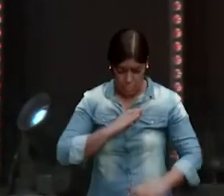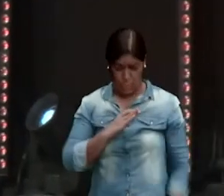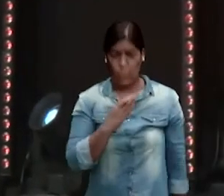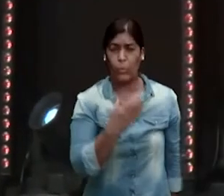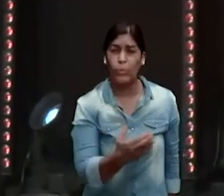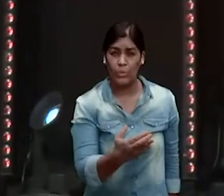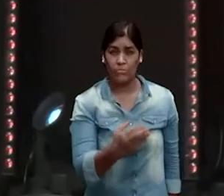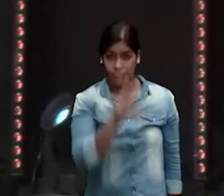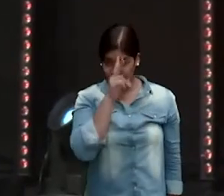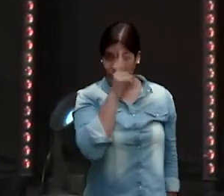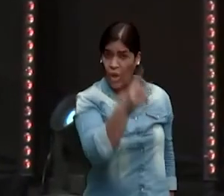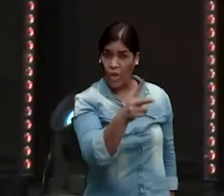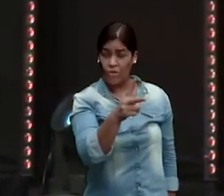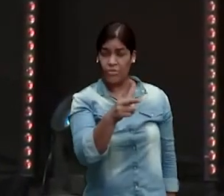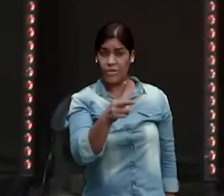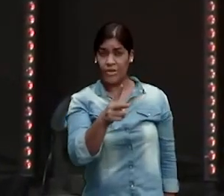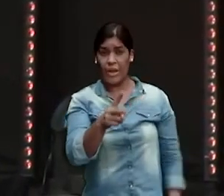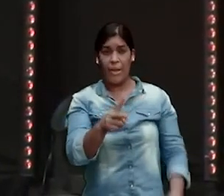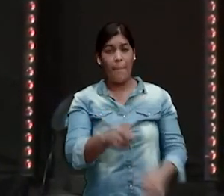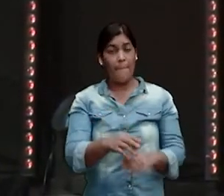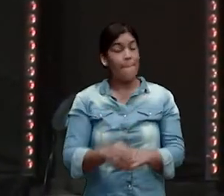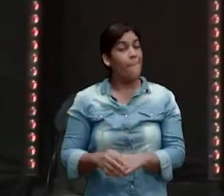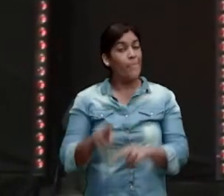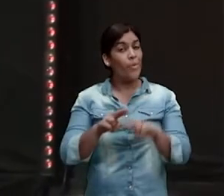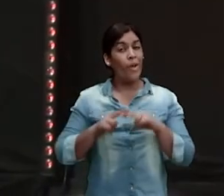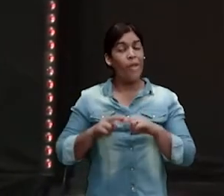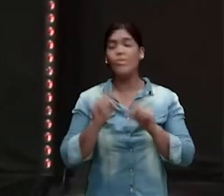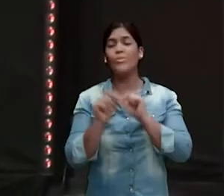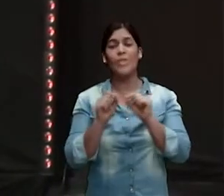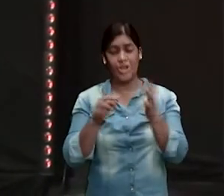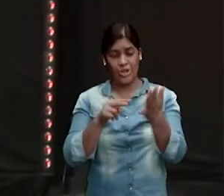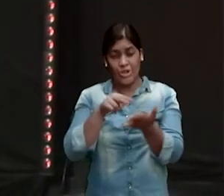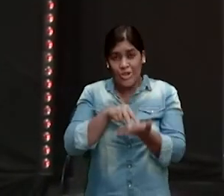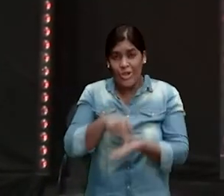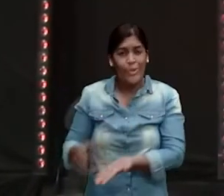próprio sangue por uma causa morta não por uma causa ressurreto